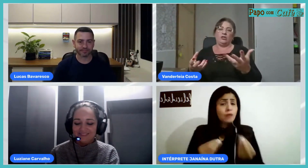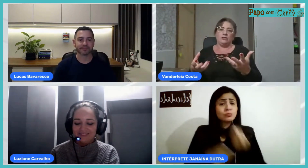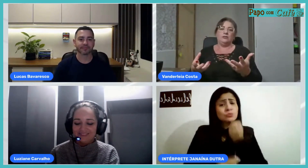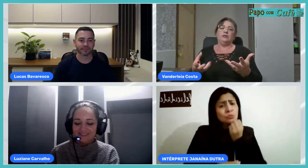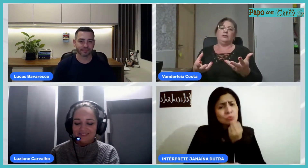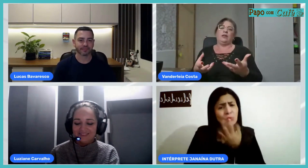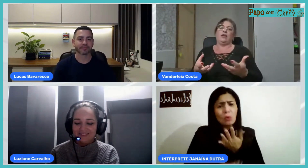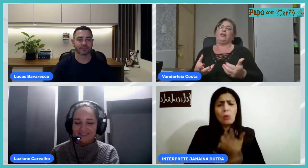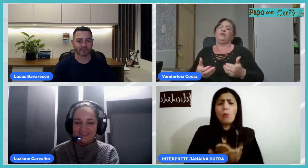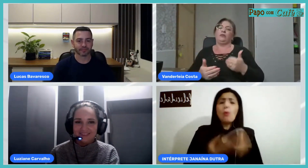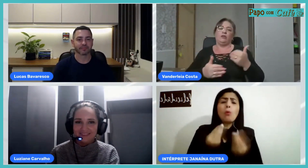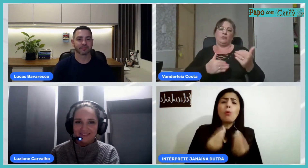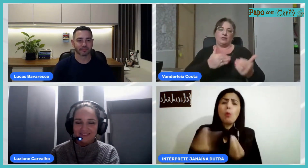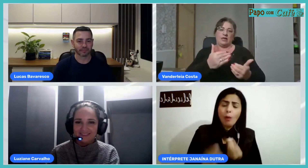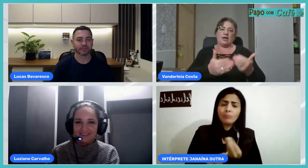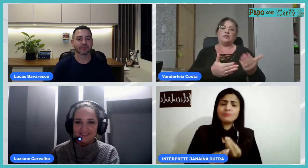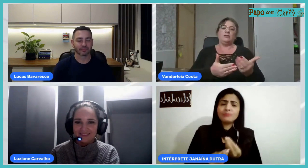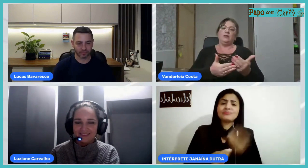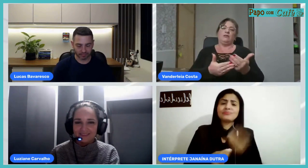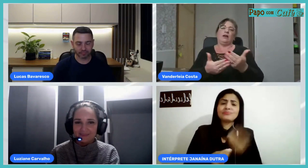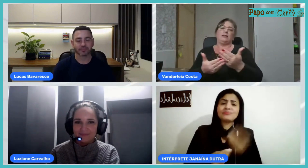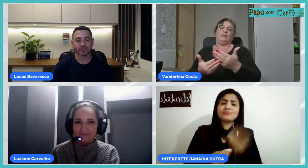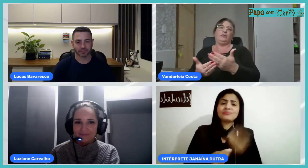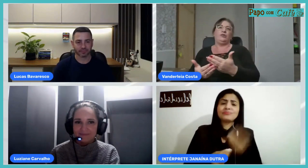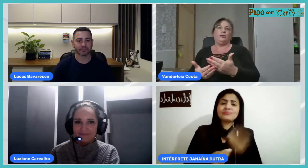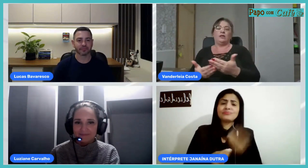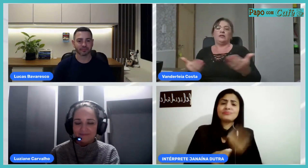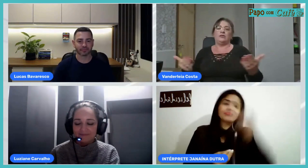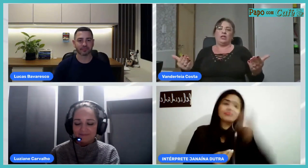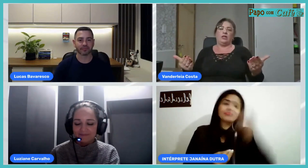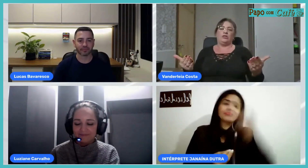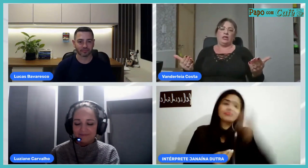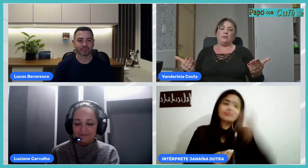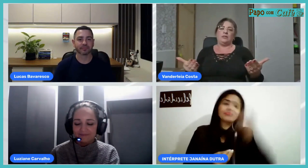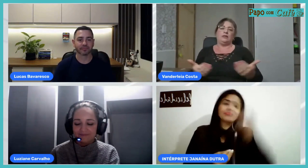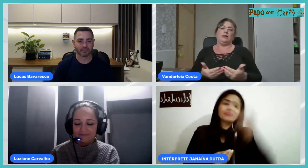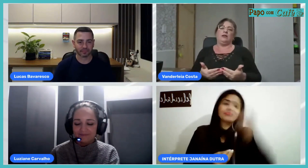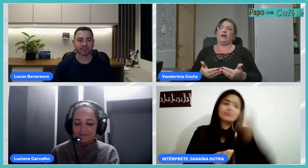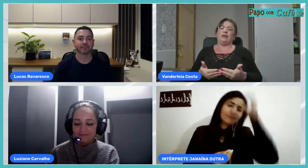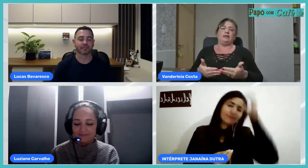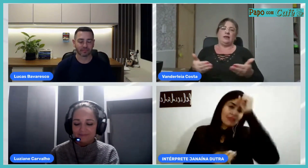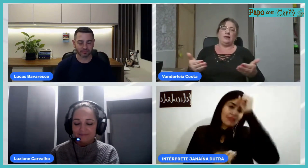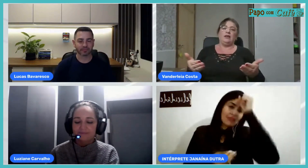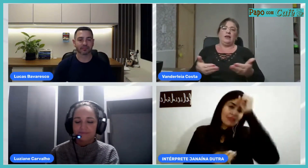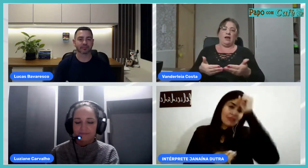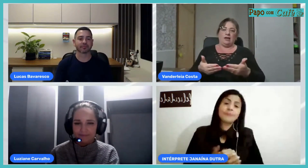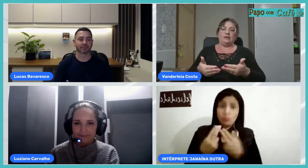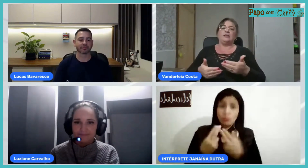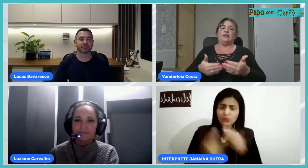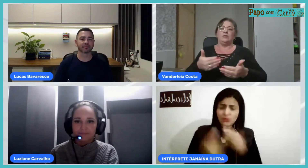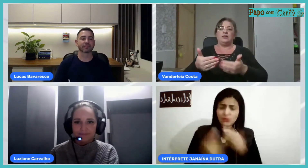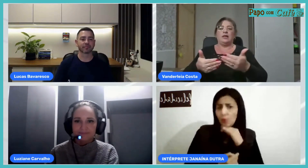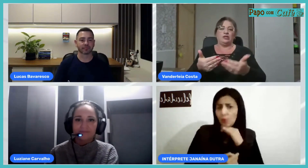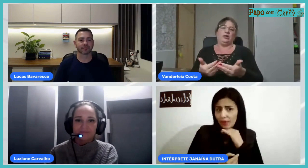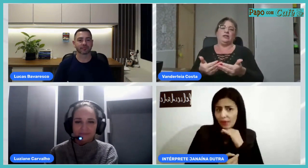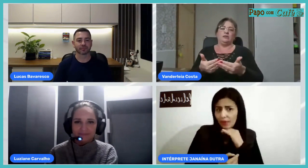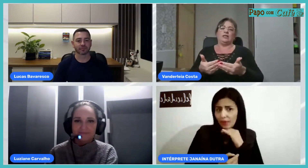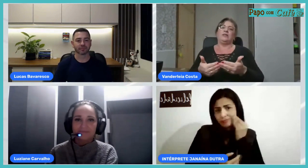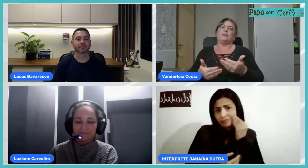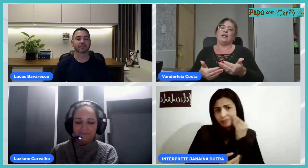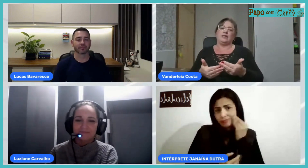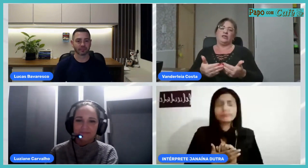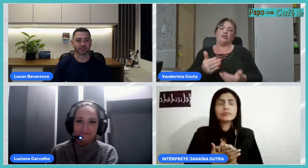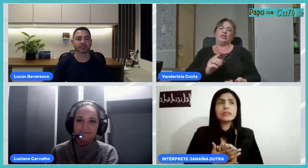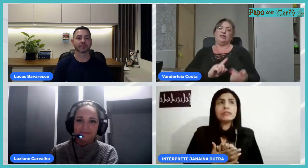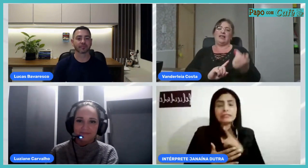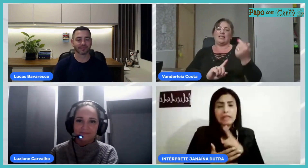ruins, lógico, né? Que tudo é um processo. Fazem 21 anos de lei de Libras, então ainda estamos engatinhando.